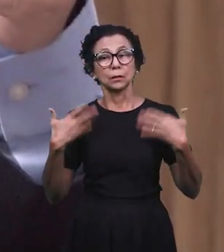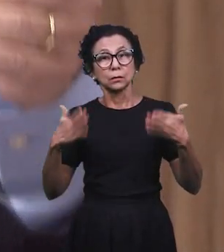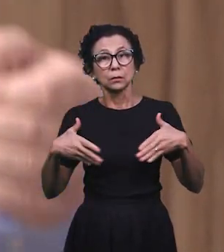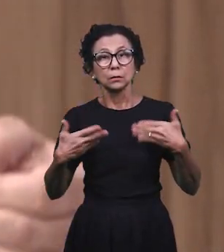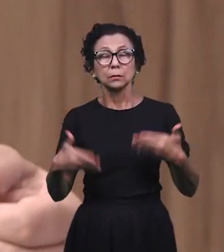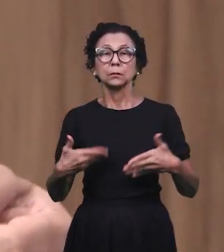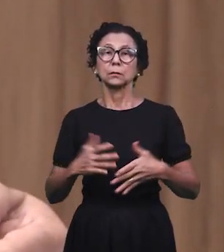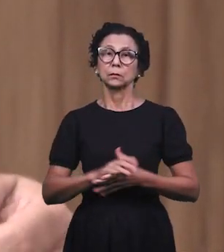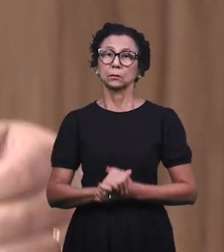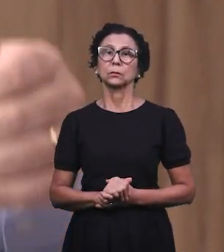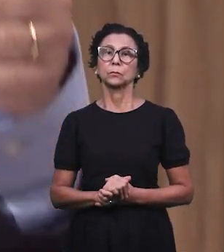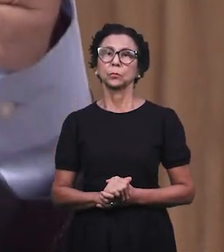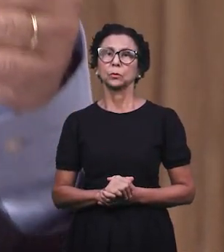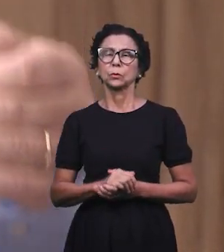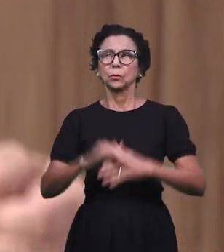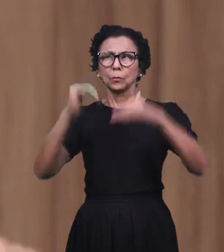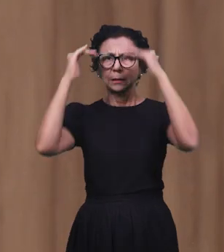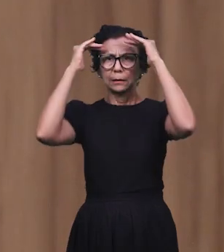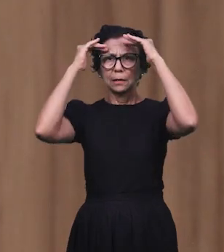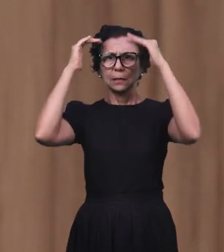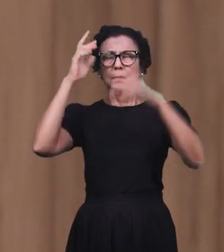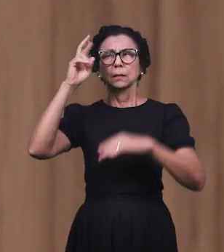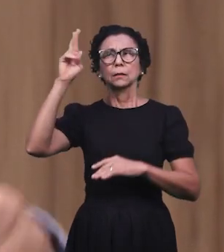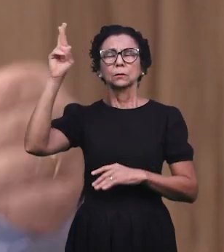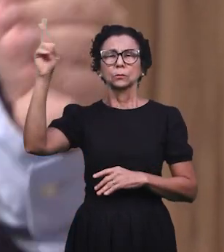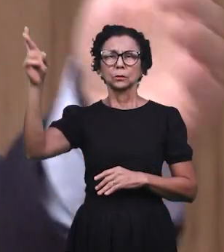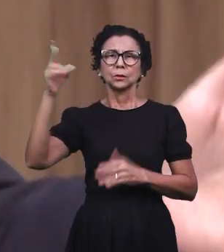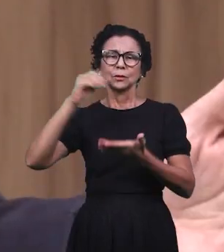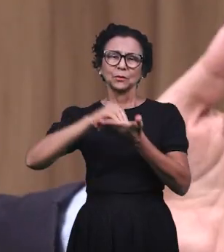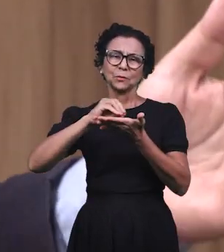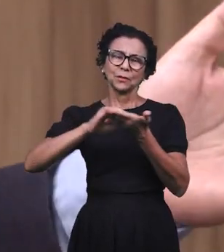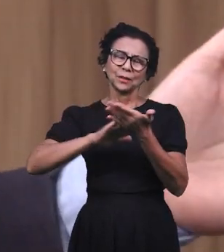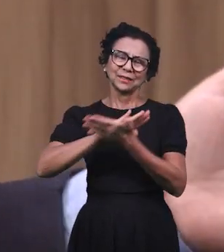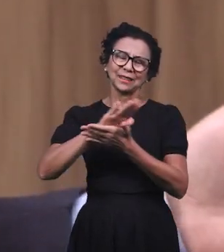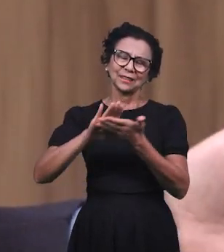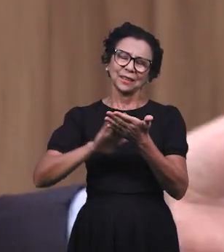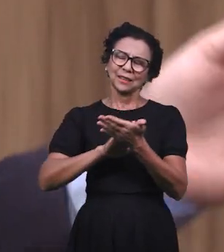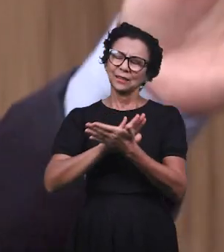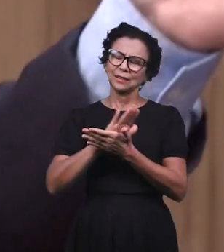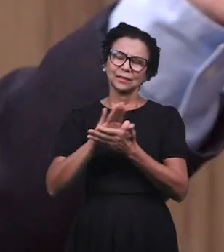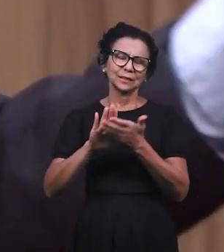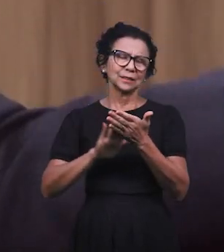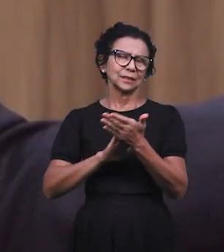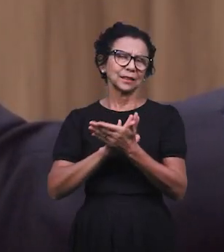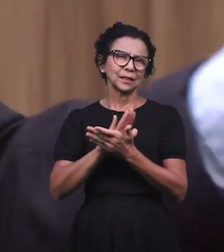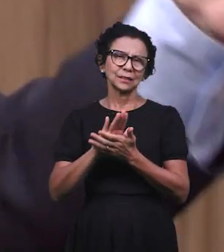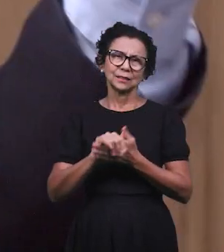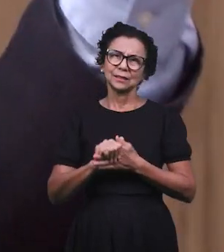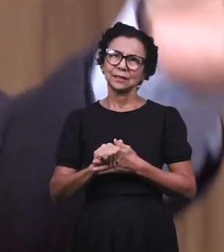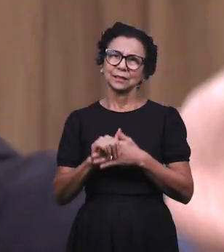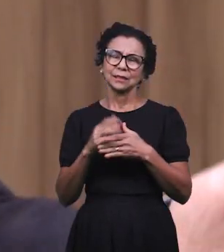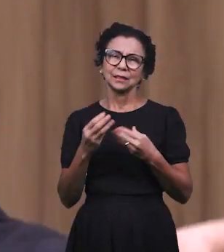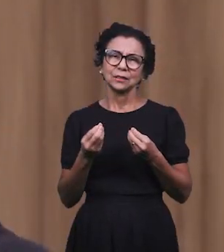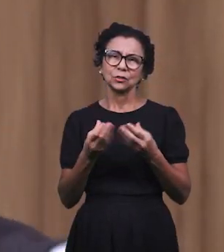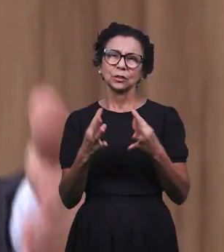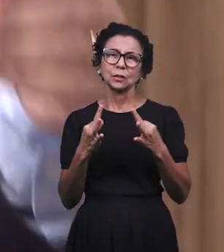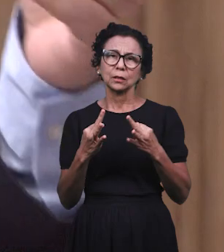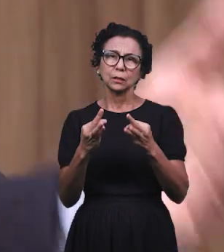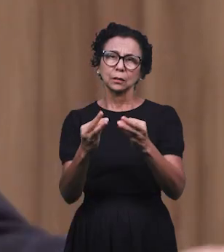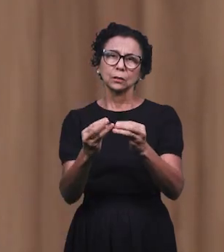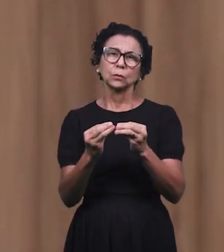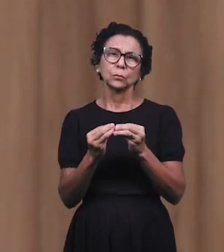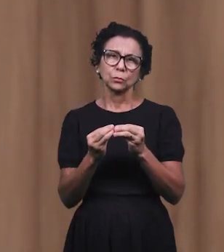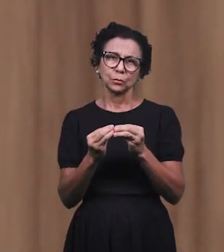na direção do Senhor, ouvindo aquilo que é a voz do Senhor, ele tem os recursos, né? Os recursos logísticos, os recursos doutrinários